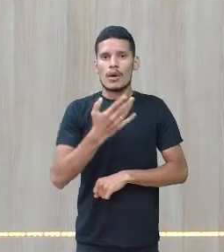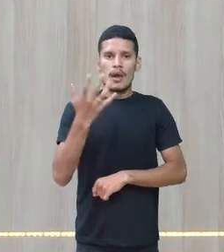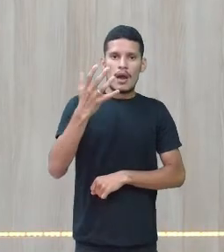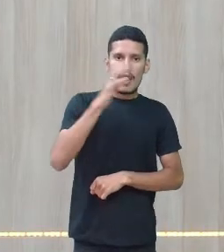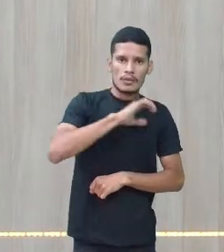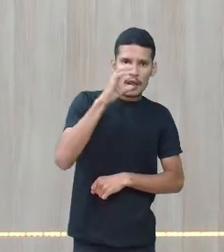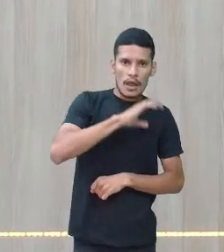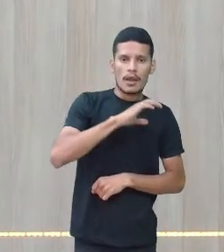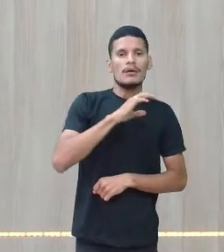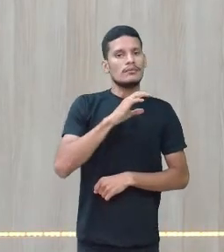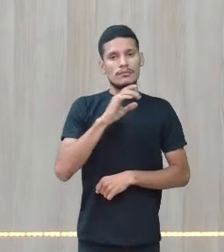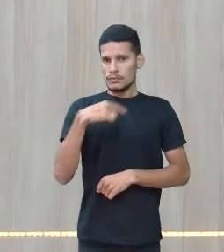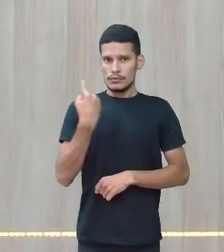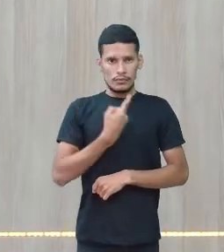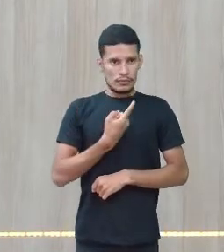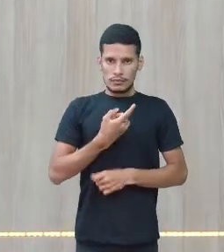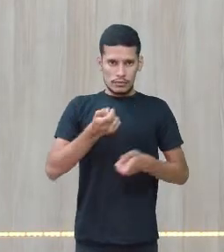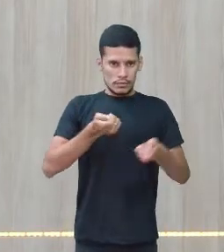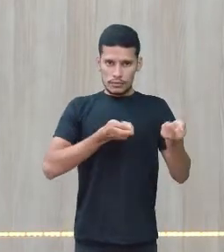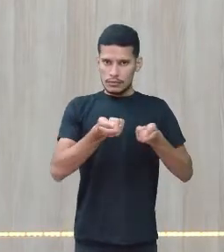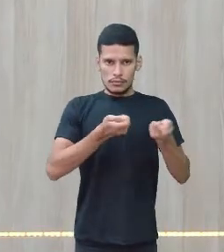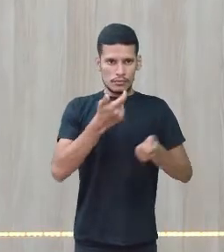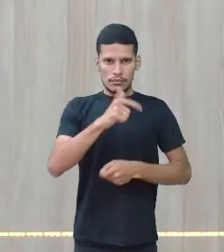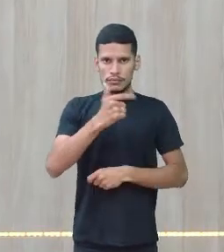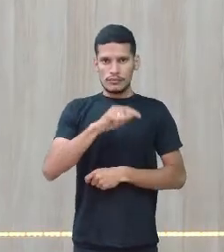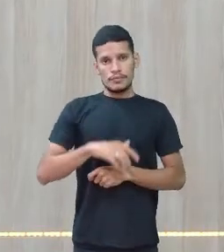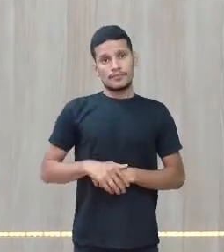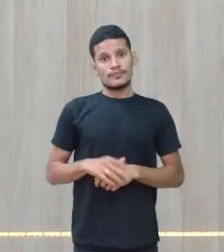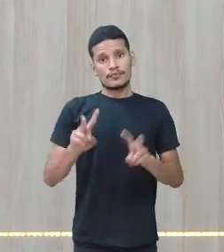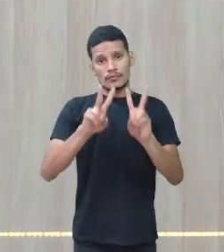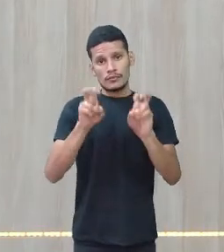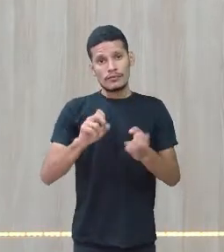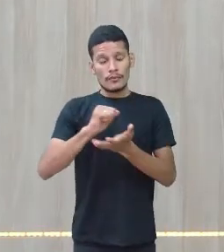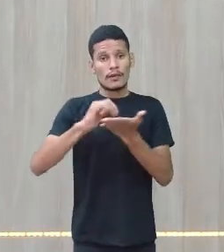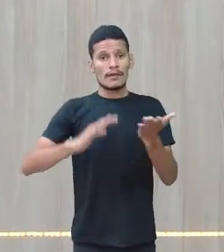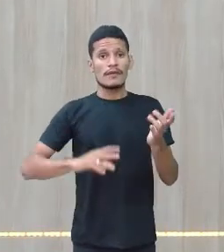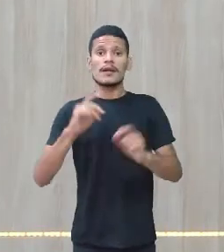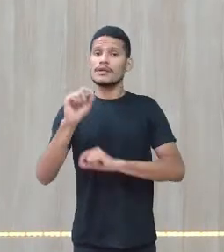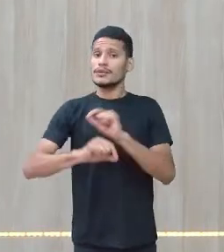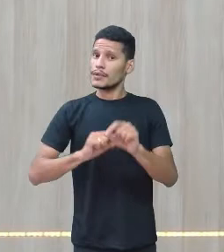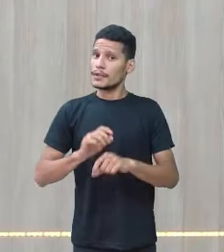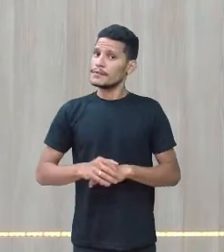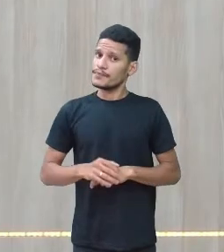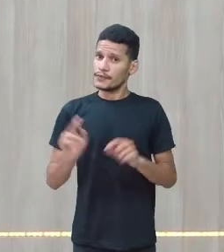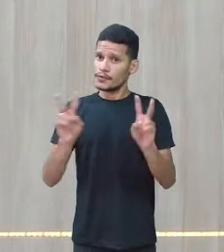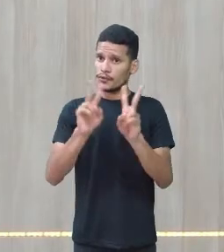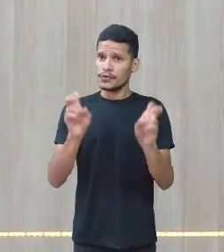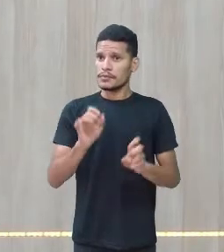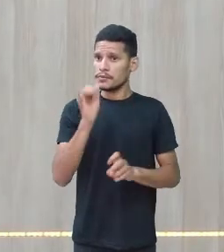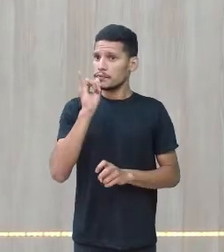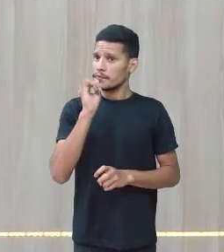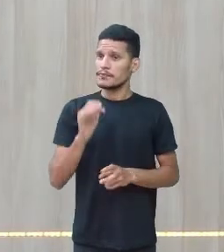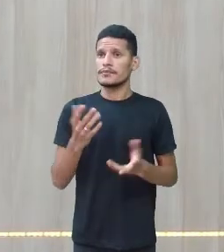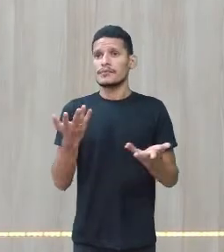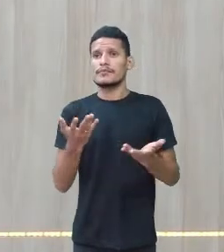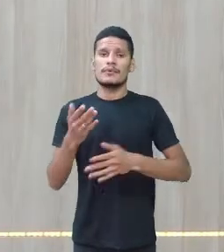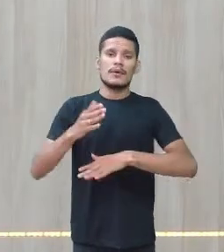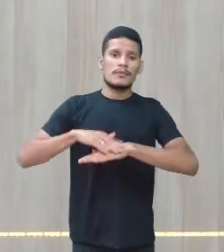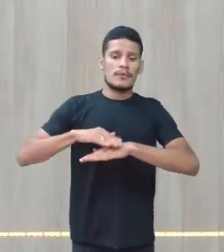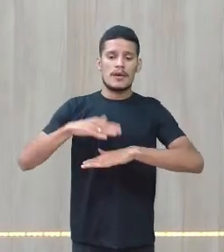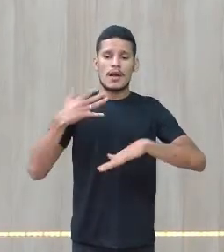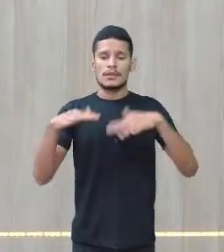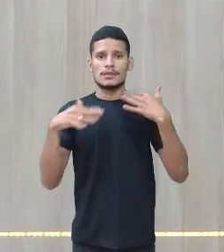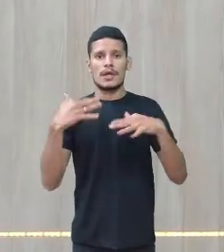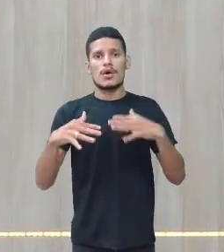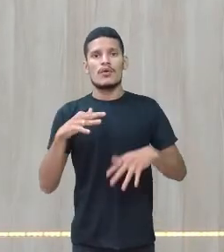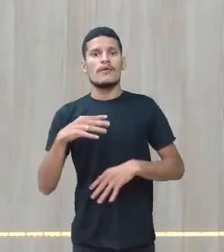não tem o domínio em relação a ela. E em relação a essa atividade, essa questão aí dessas ações